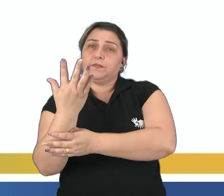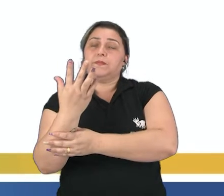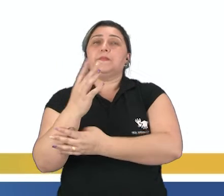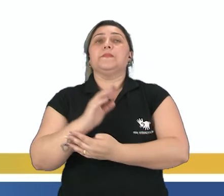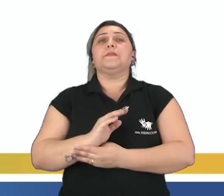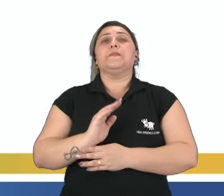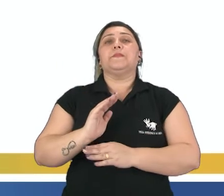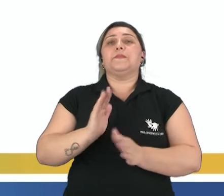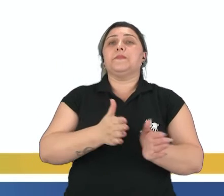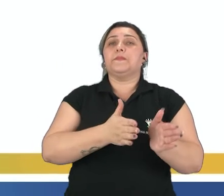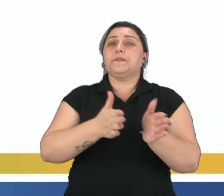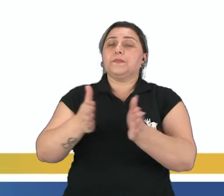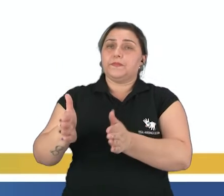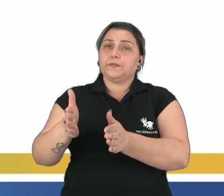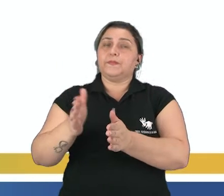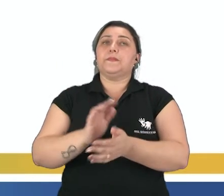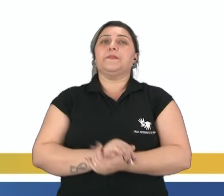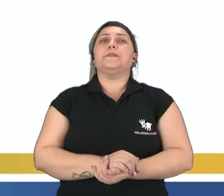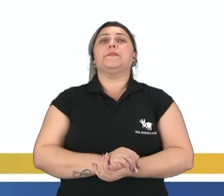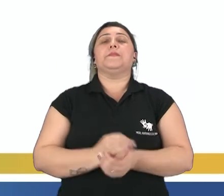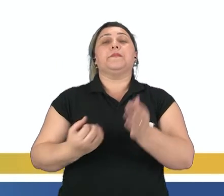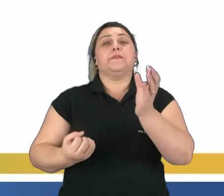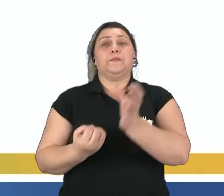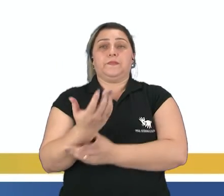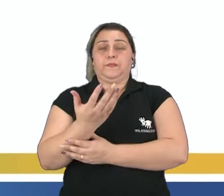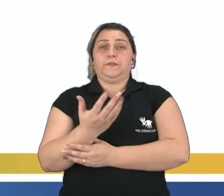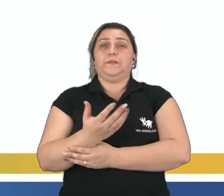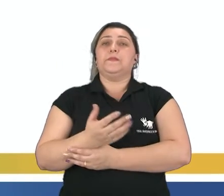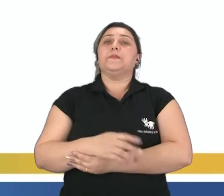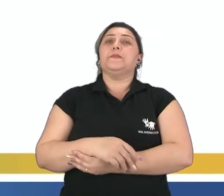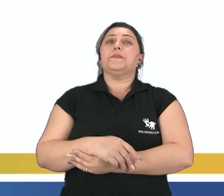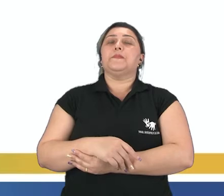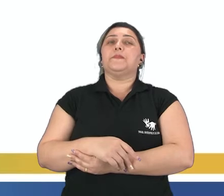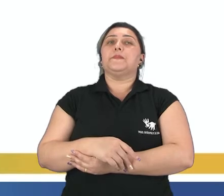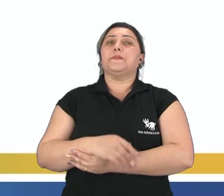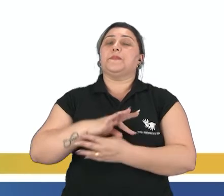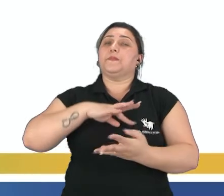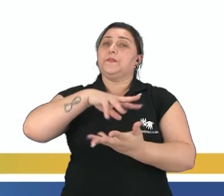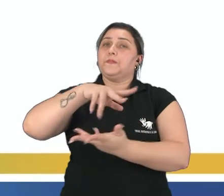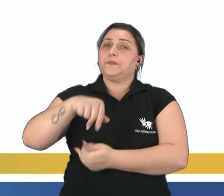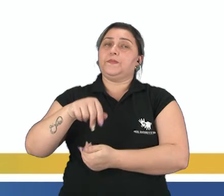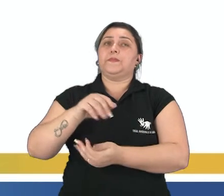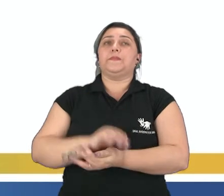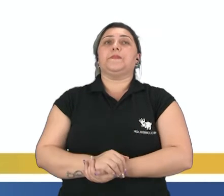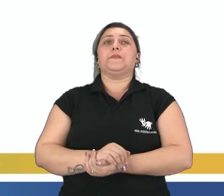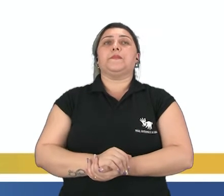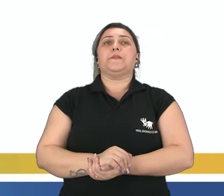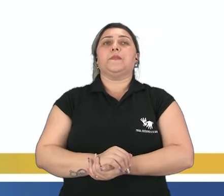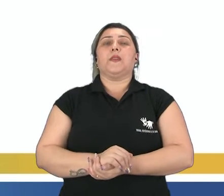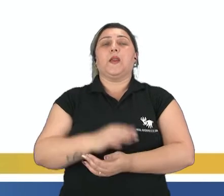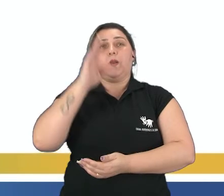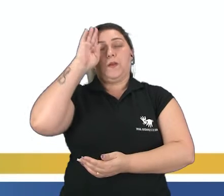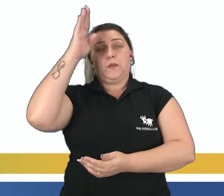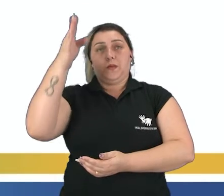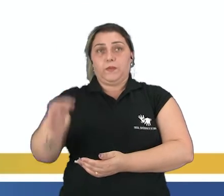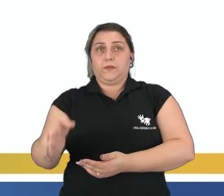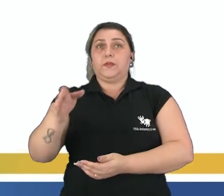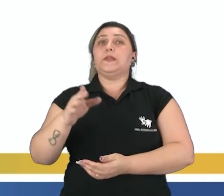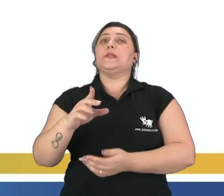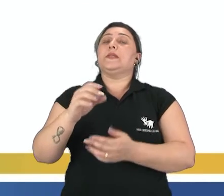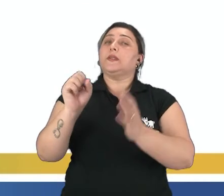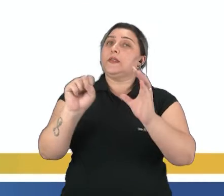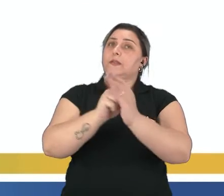novo processo, que é esse processo de surgimento da modernidade, do mundo moderno. Entre os principais aspectos